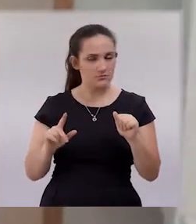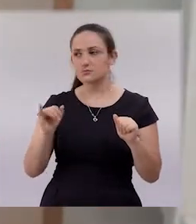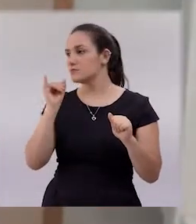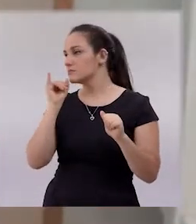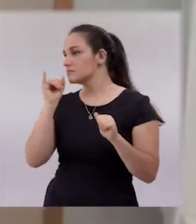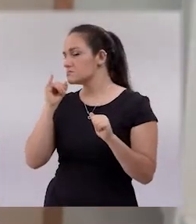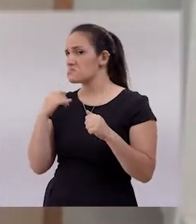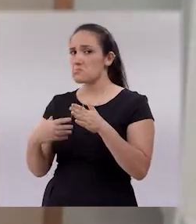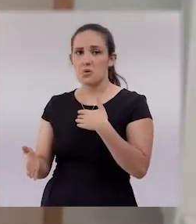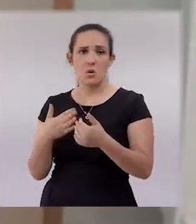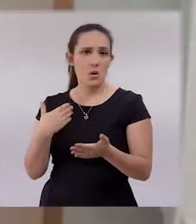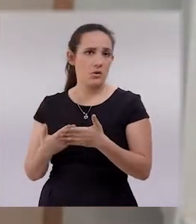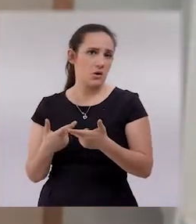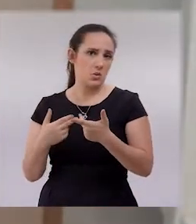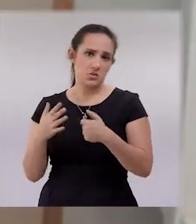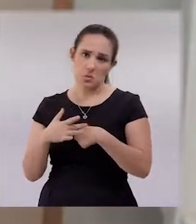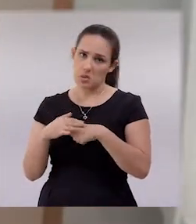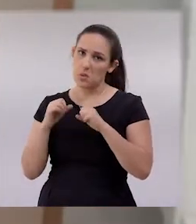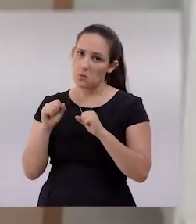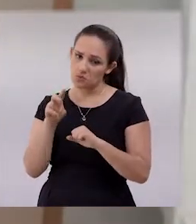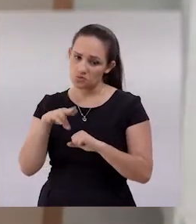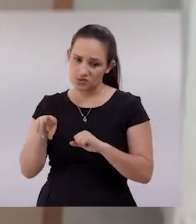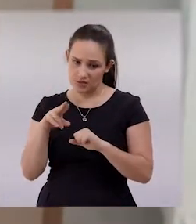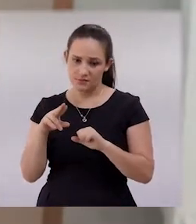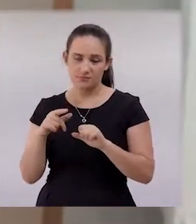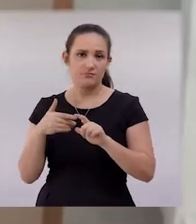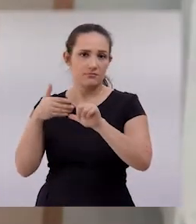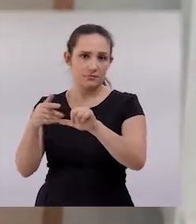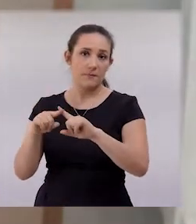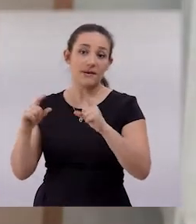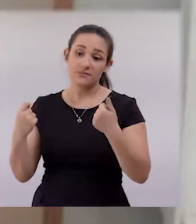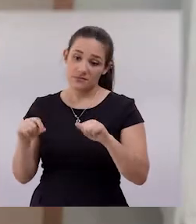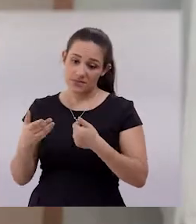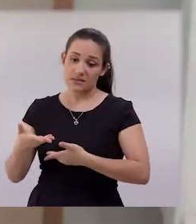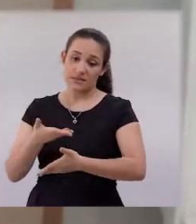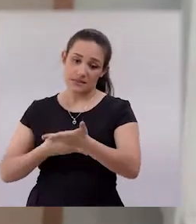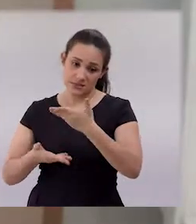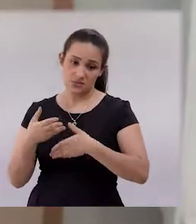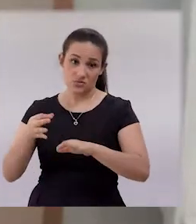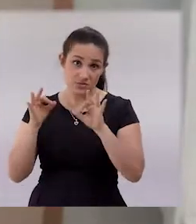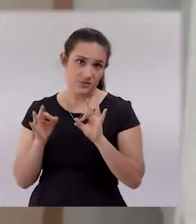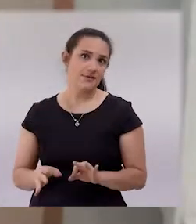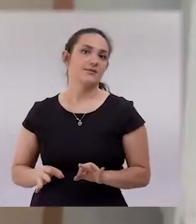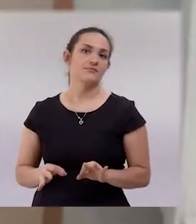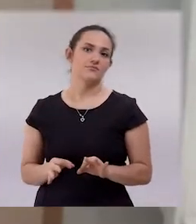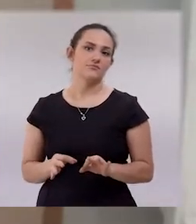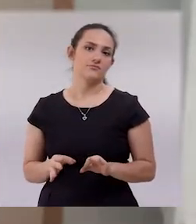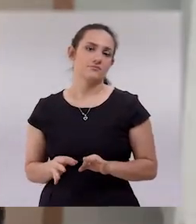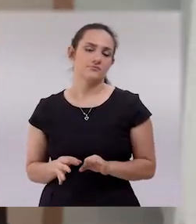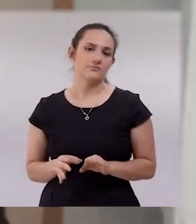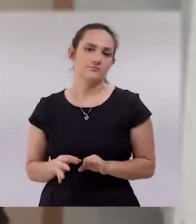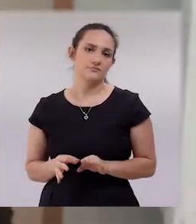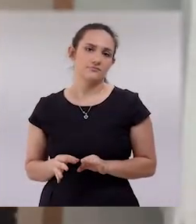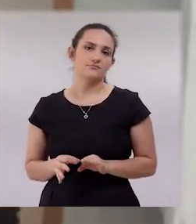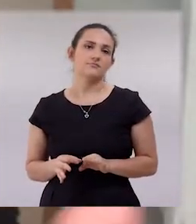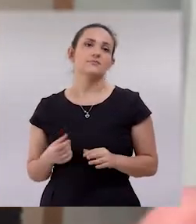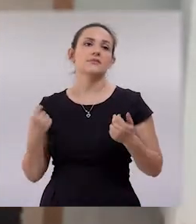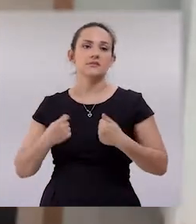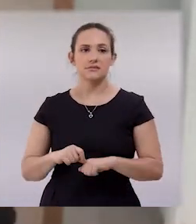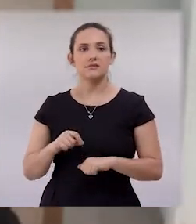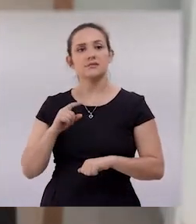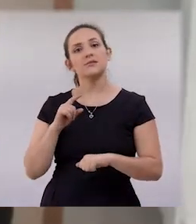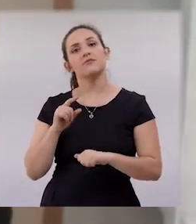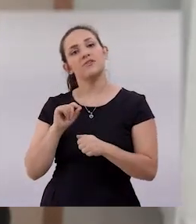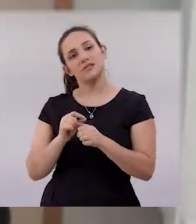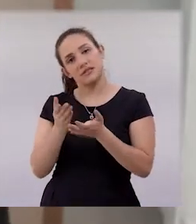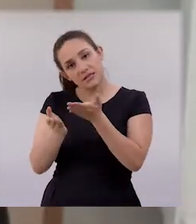situação clínica, qualquer uma, contanto que se tenha um modelo de interação adequado com o momento de